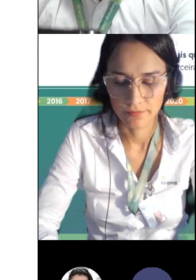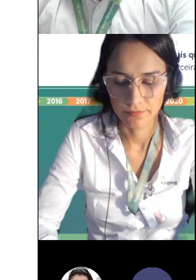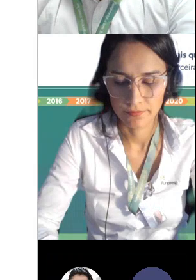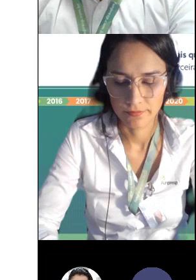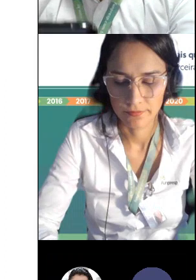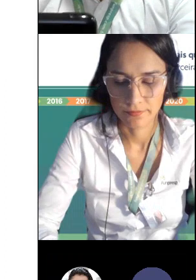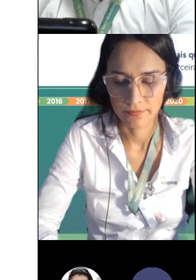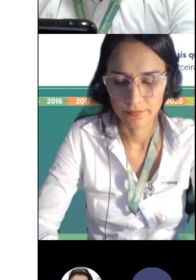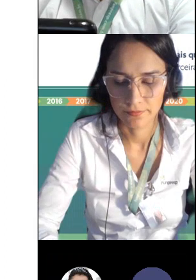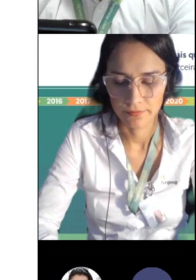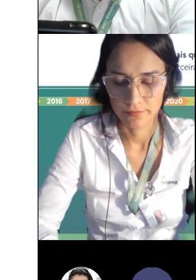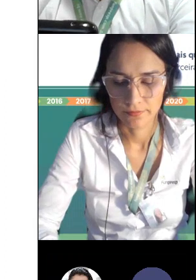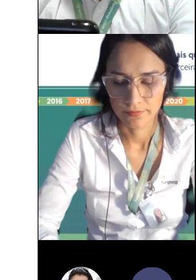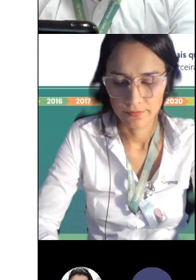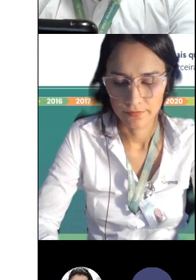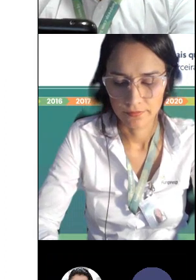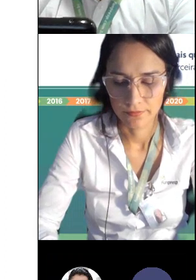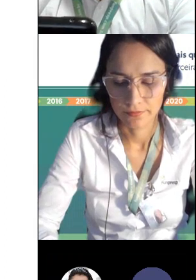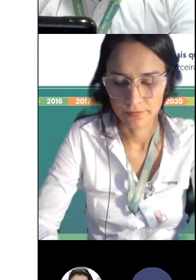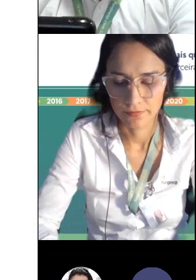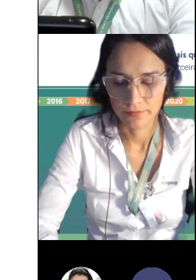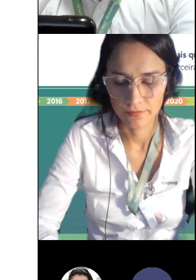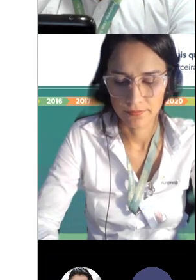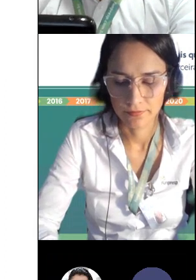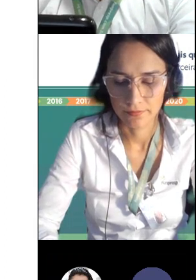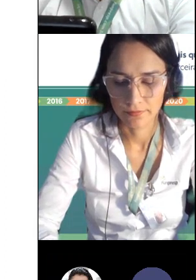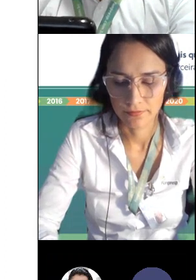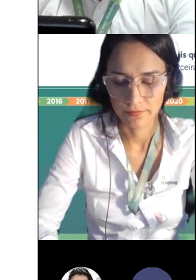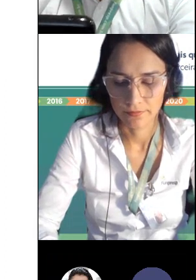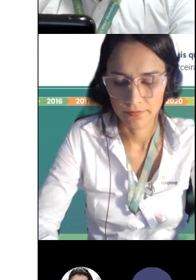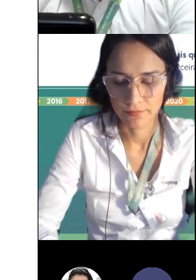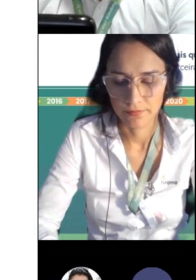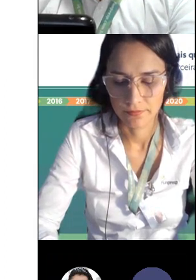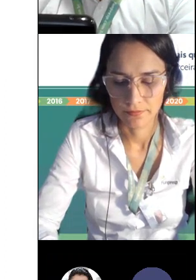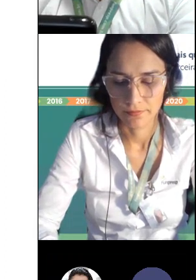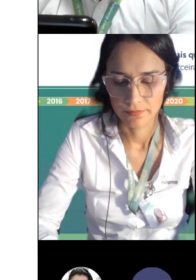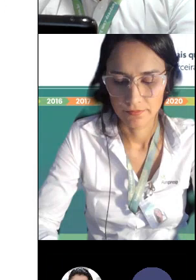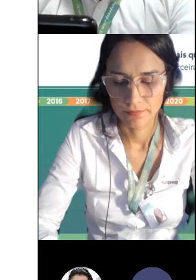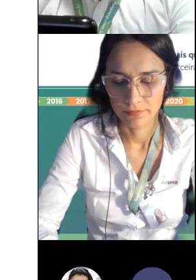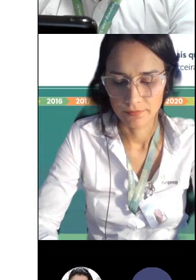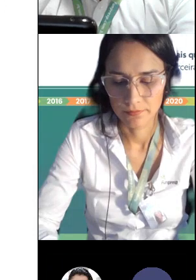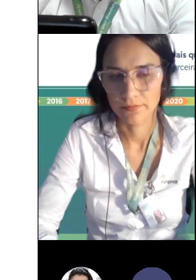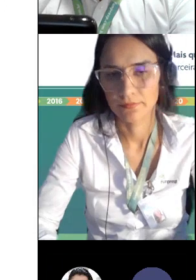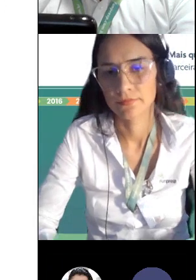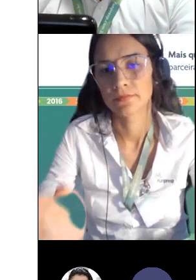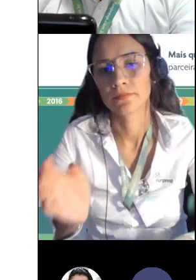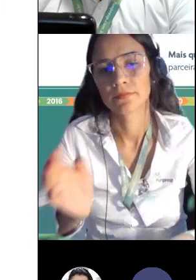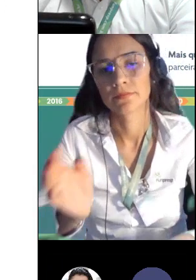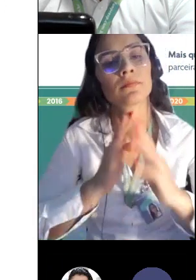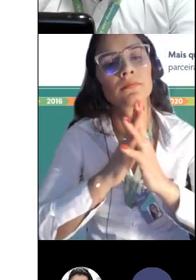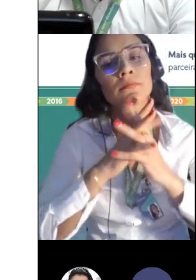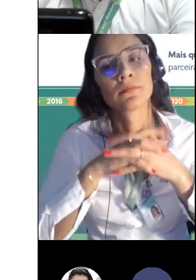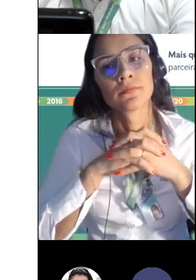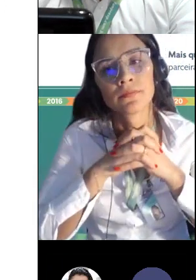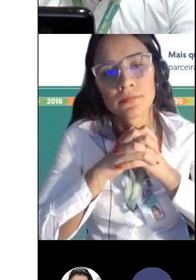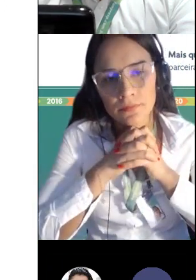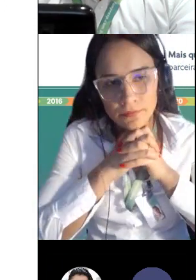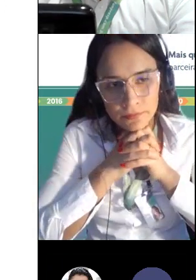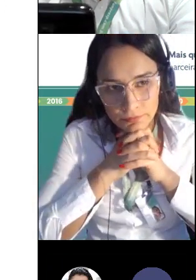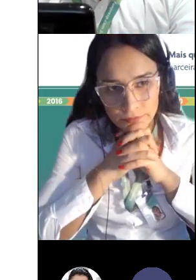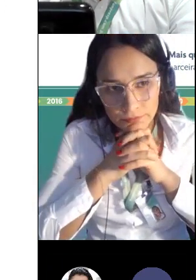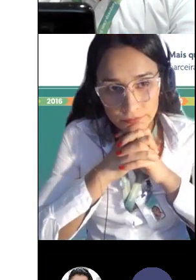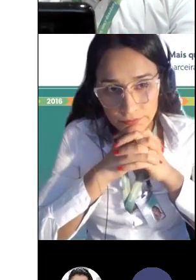ativo normal, naquele período de carência, se ele quiser, ele pode contratar uma cobertura aqui de invalidez, por exemplo. Né?